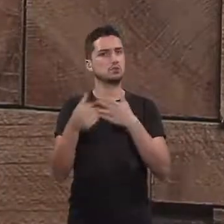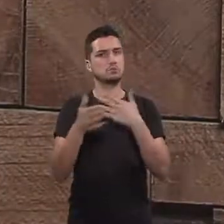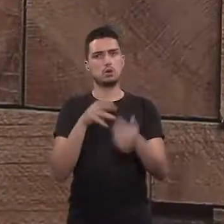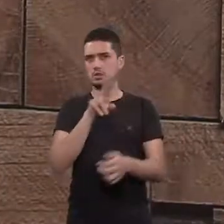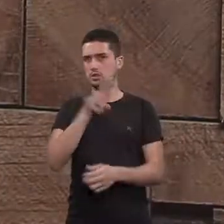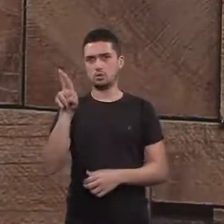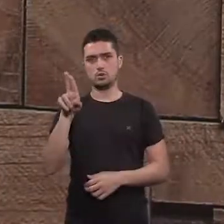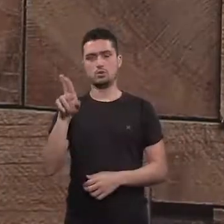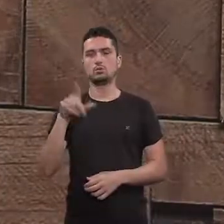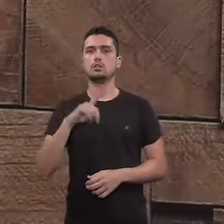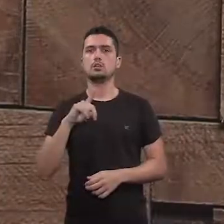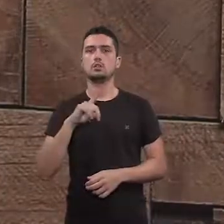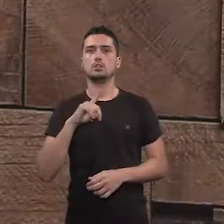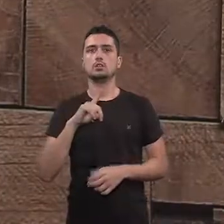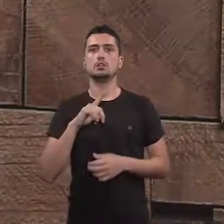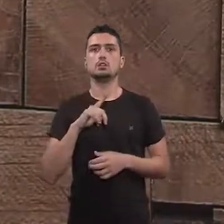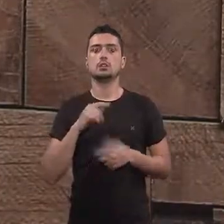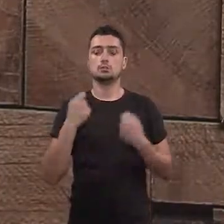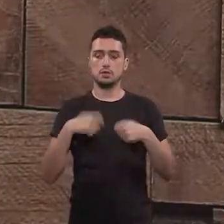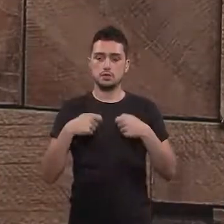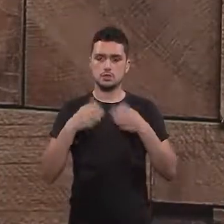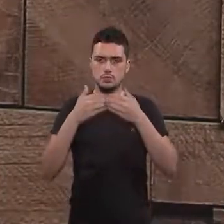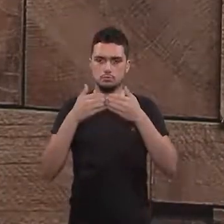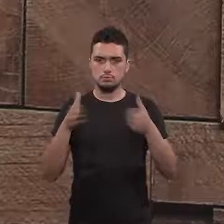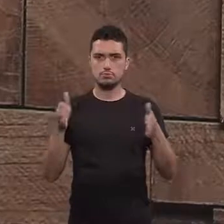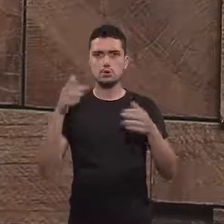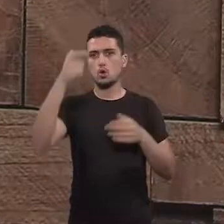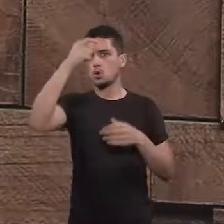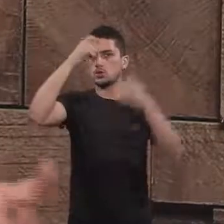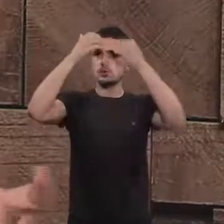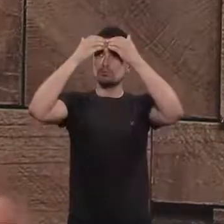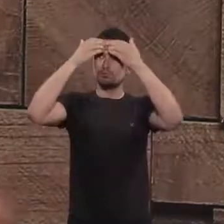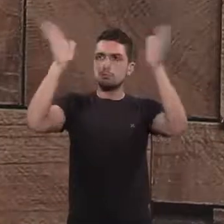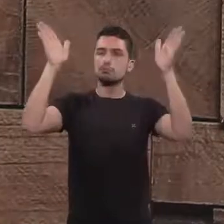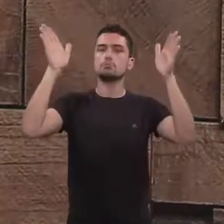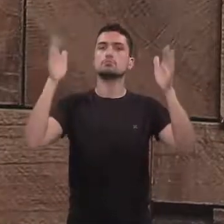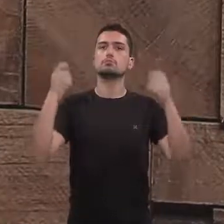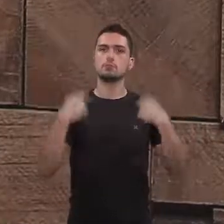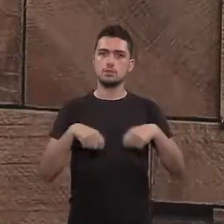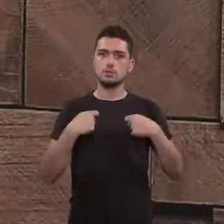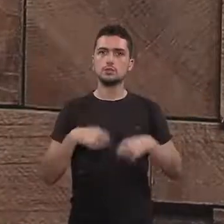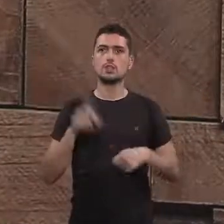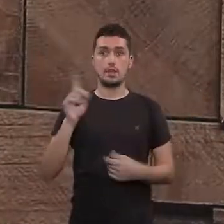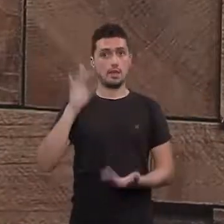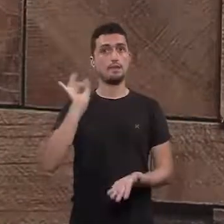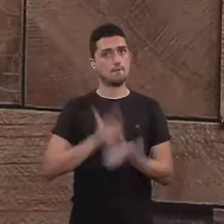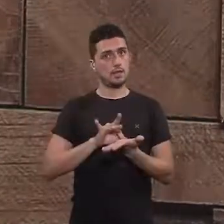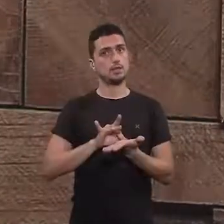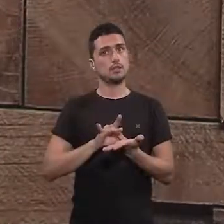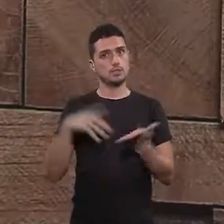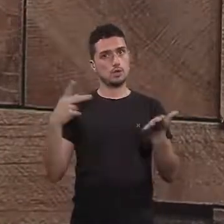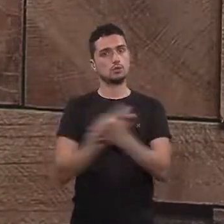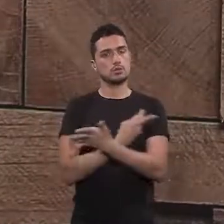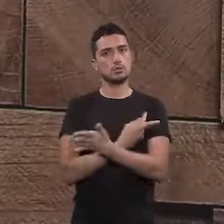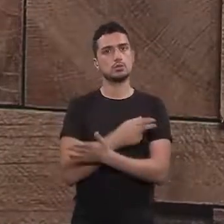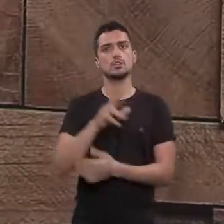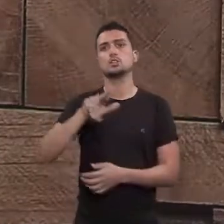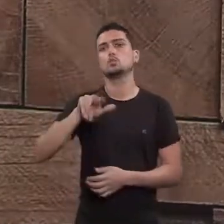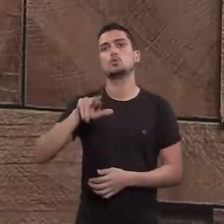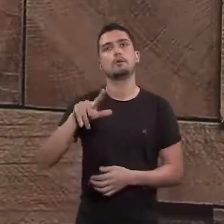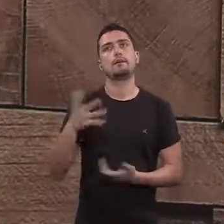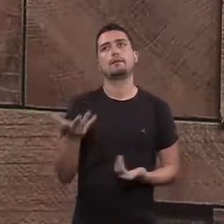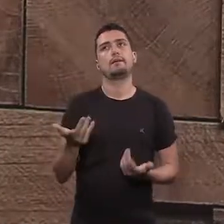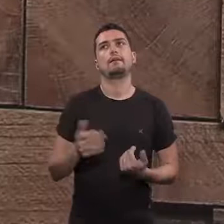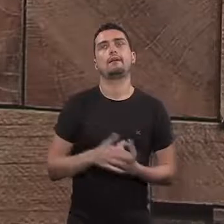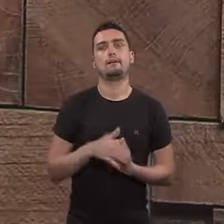trabalha com outro tipo de energia. E é preciso expandir um pouco a consciência para entender que isso é um fato, é uma realidade. Tá? Não é o